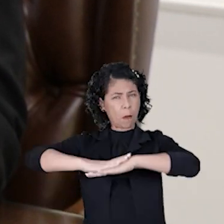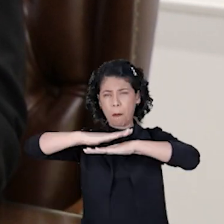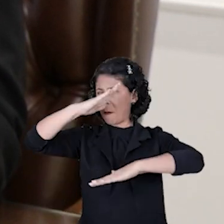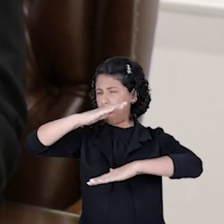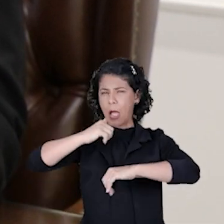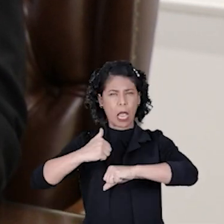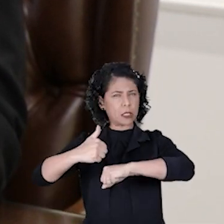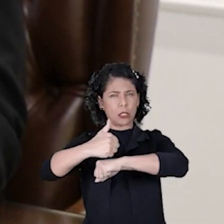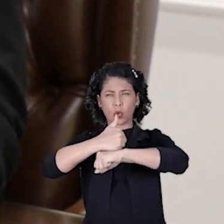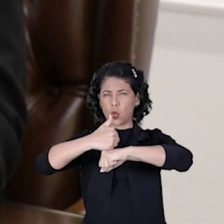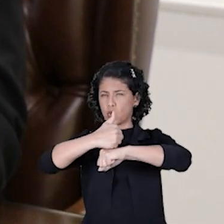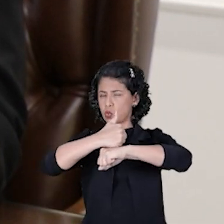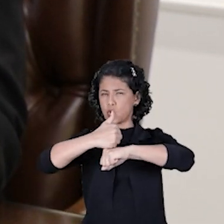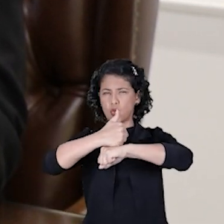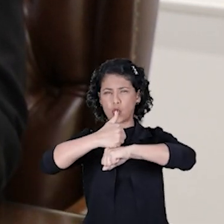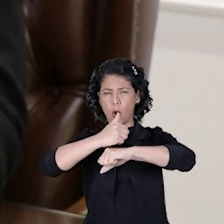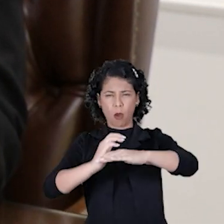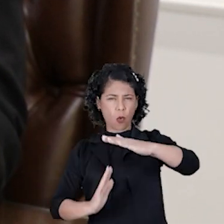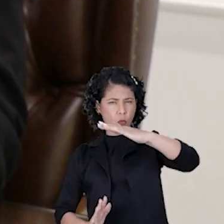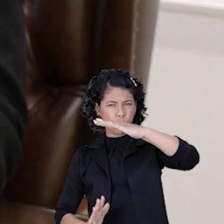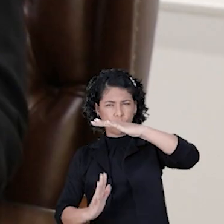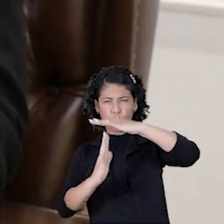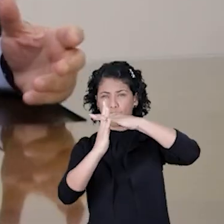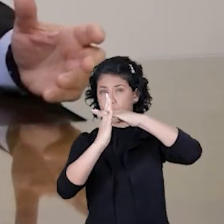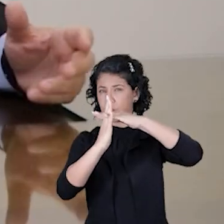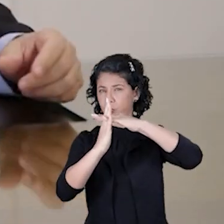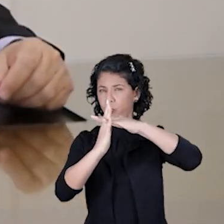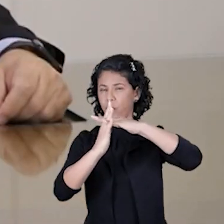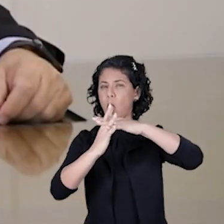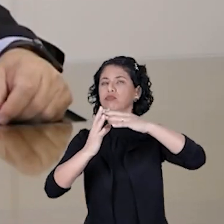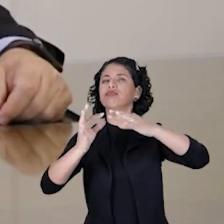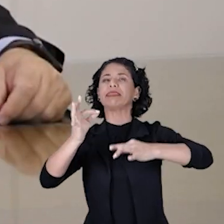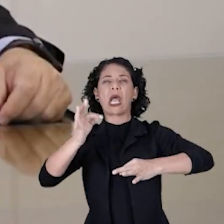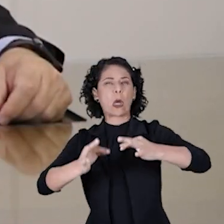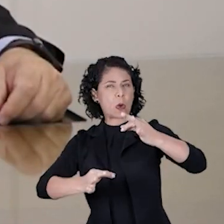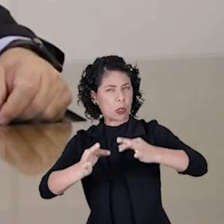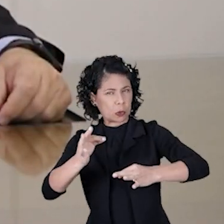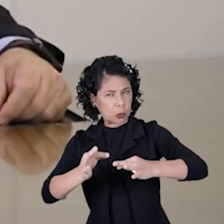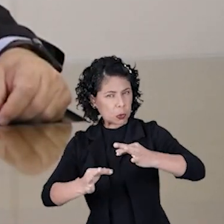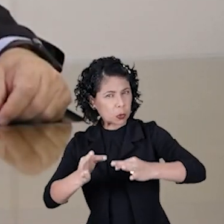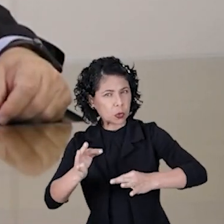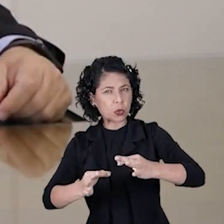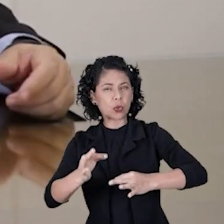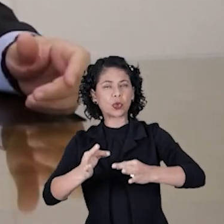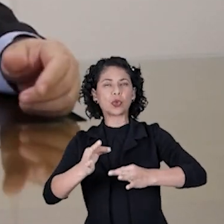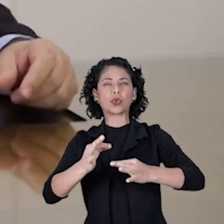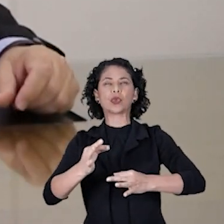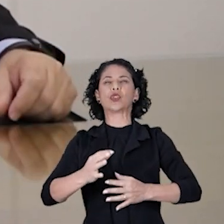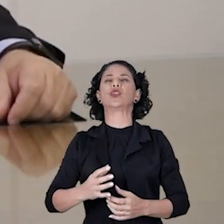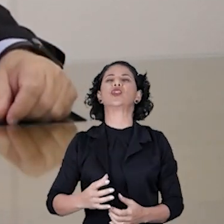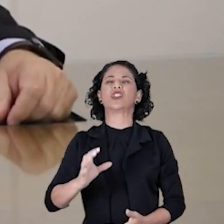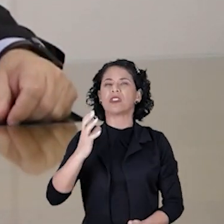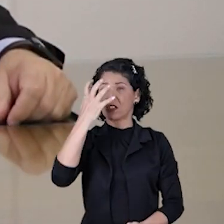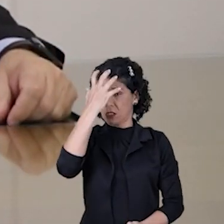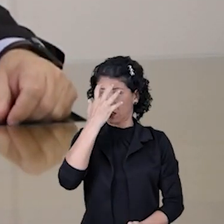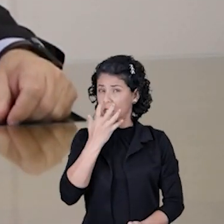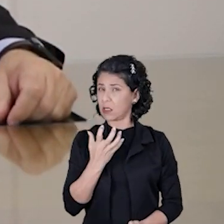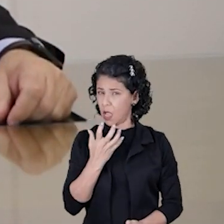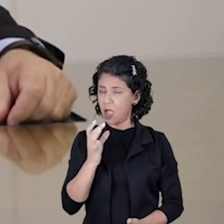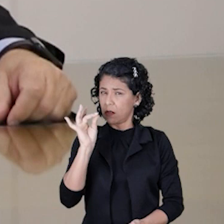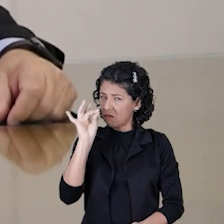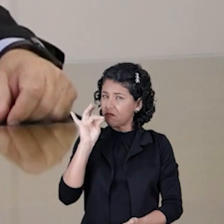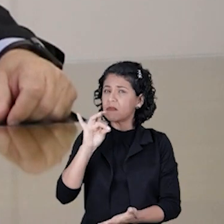a justiça em Mato Grosso do Sul. O nosso Tribunal de Justiça é tido como um Tribunal de Justiça entre os Tribunais de Justiça do